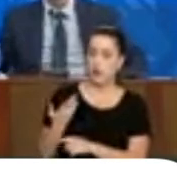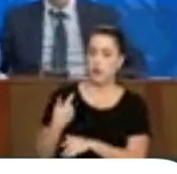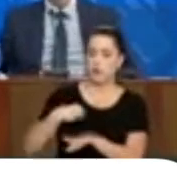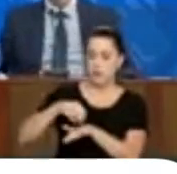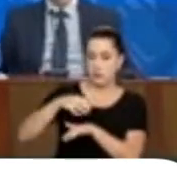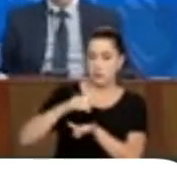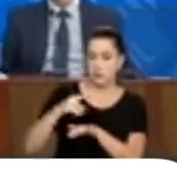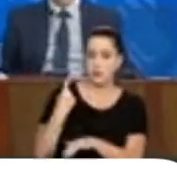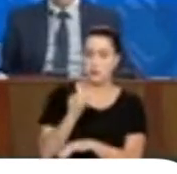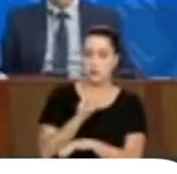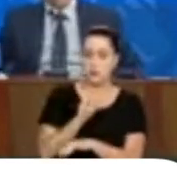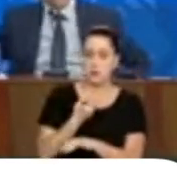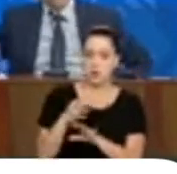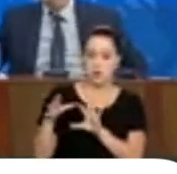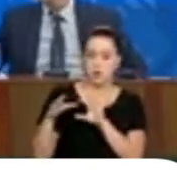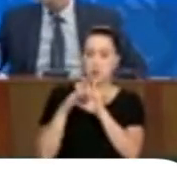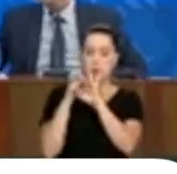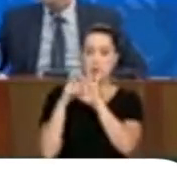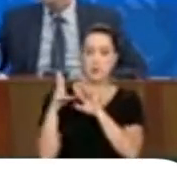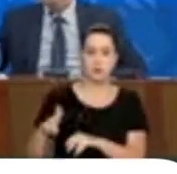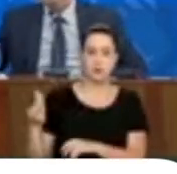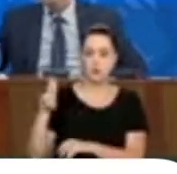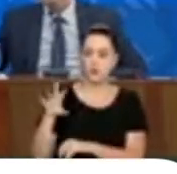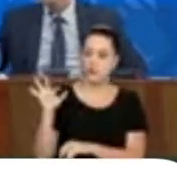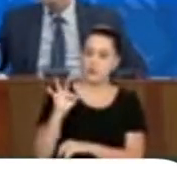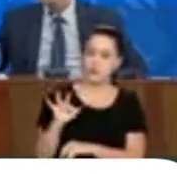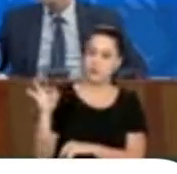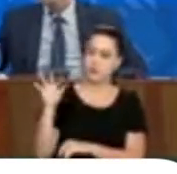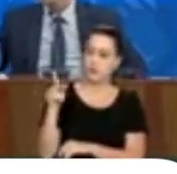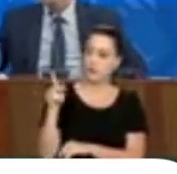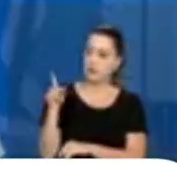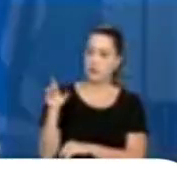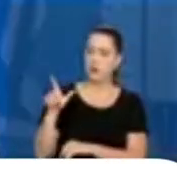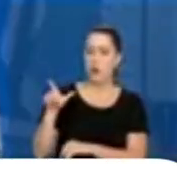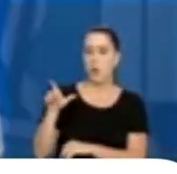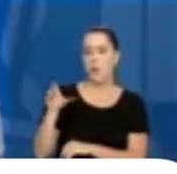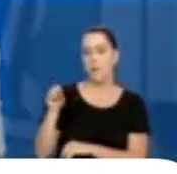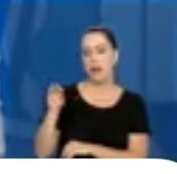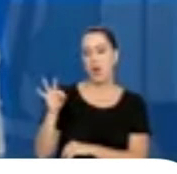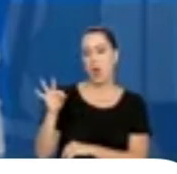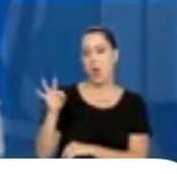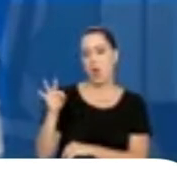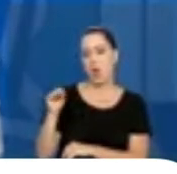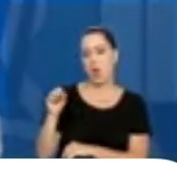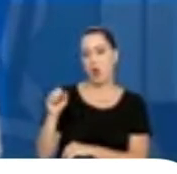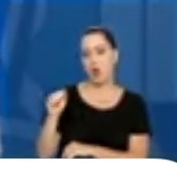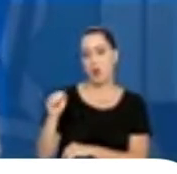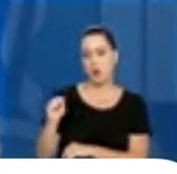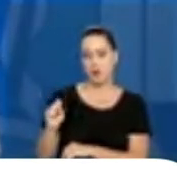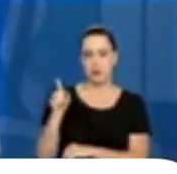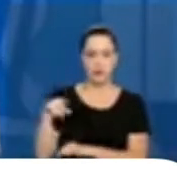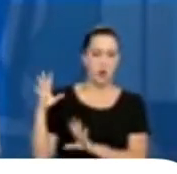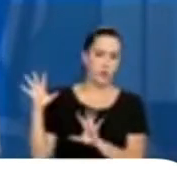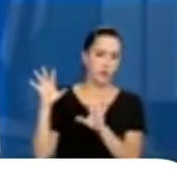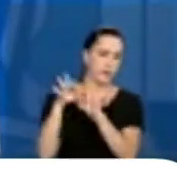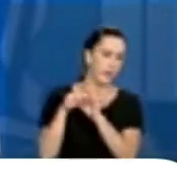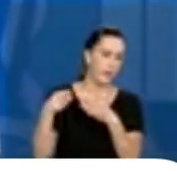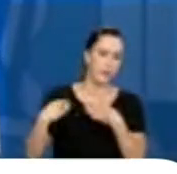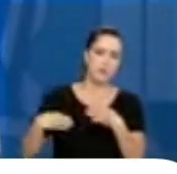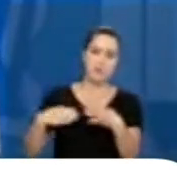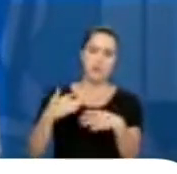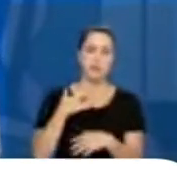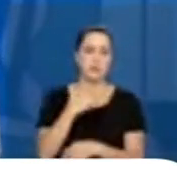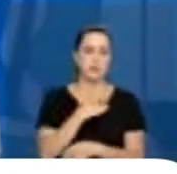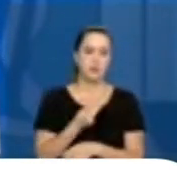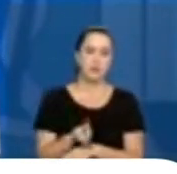gente vem construindo com a Universidade Federal de Pelotas. Nós já fazemos isso, são parceiros do Ministério da Saúde há muitos anos,